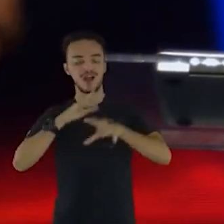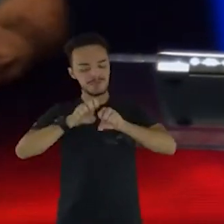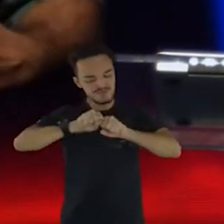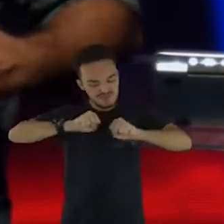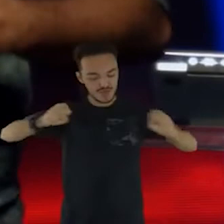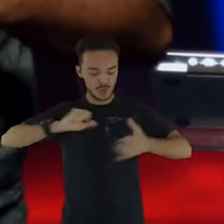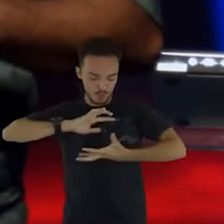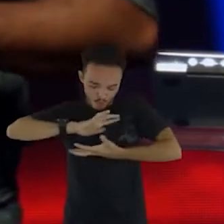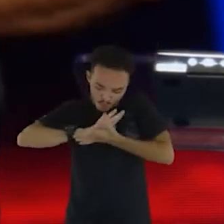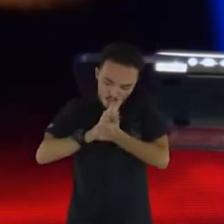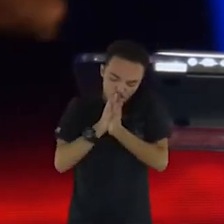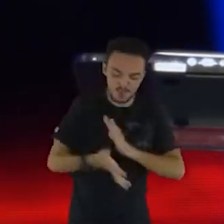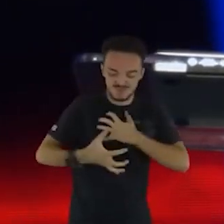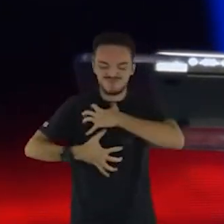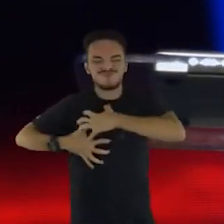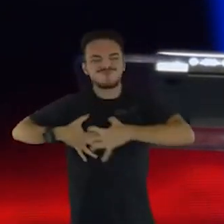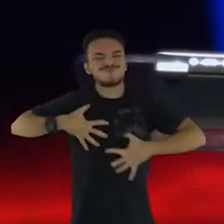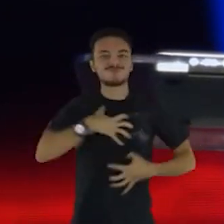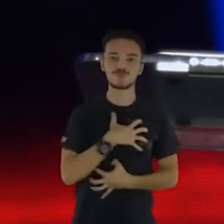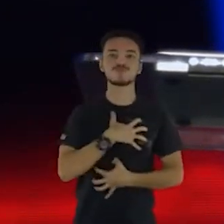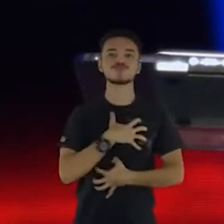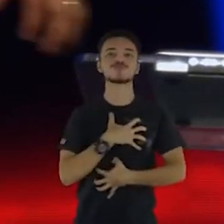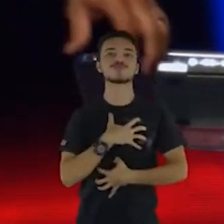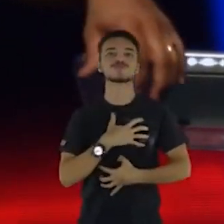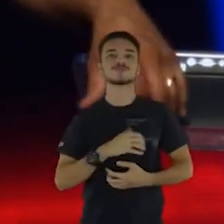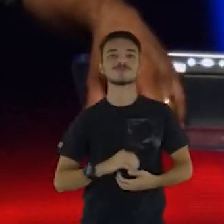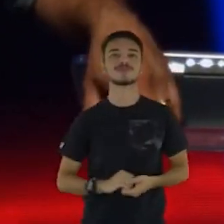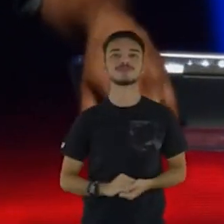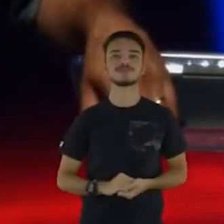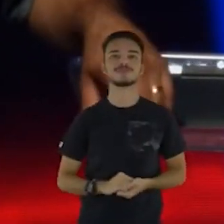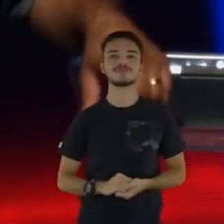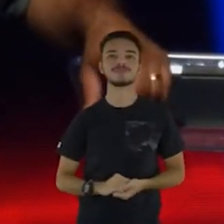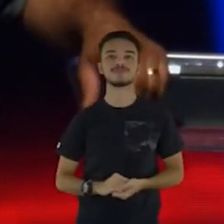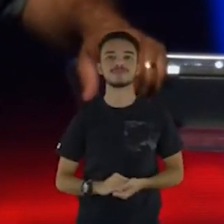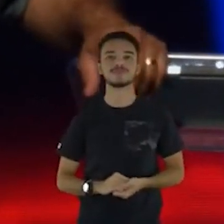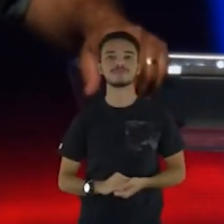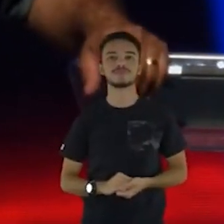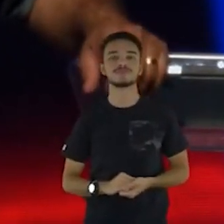Deixa Deus amassar você e não os meninos que saem com você.